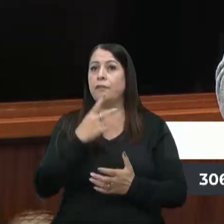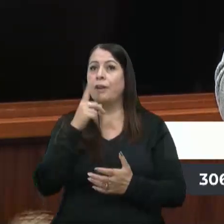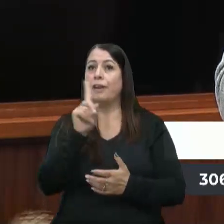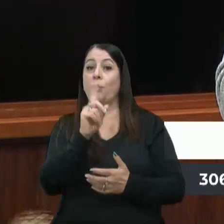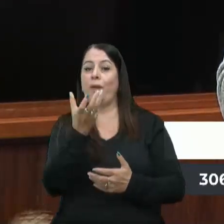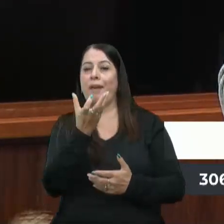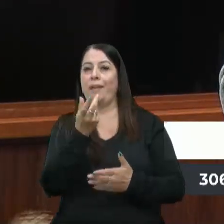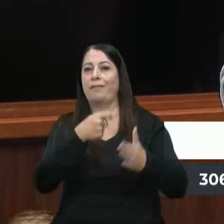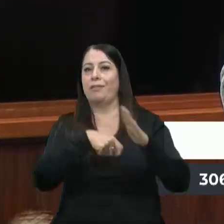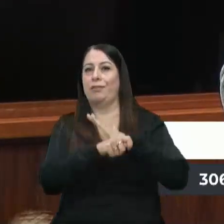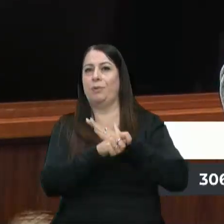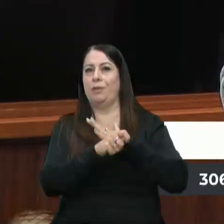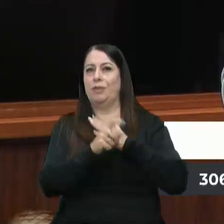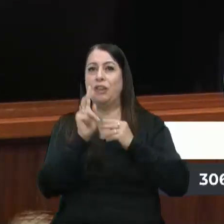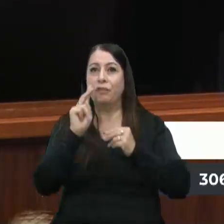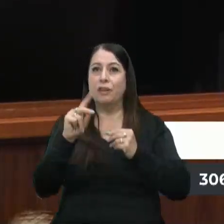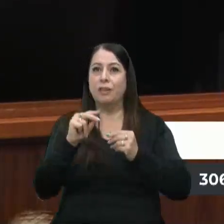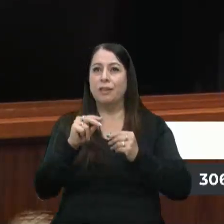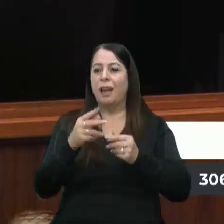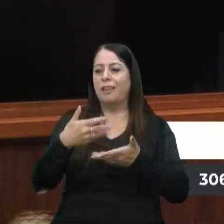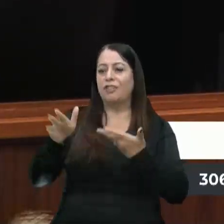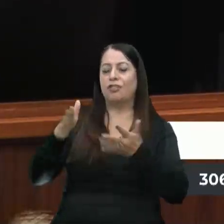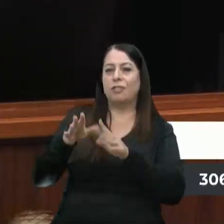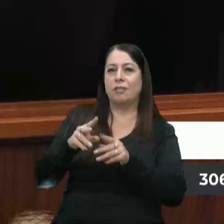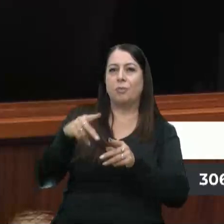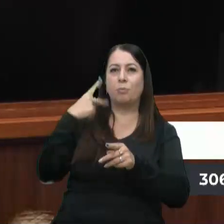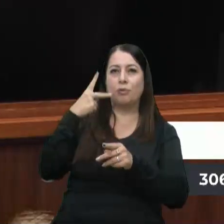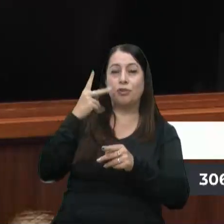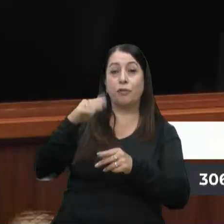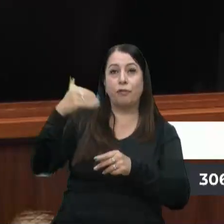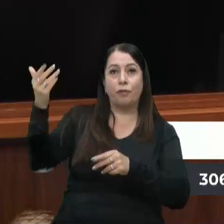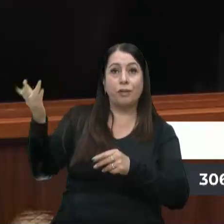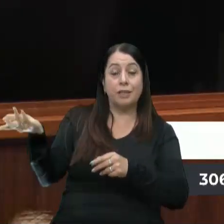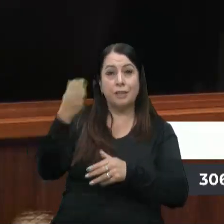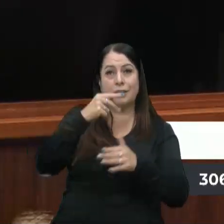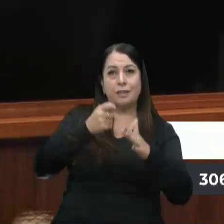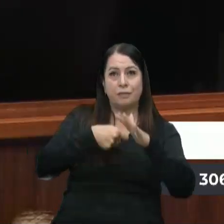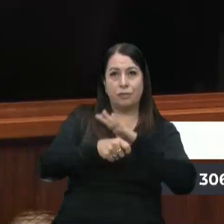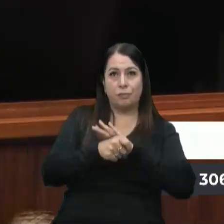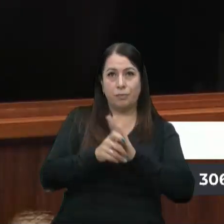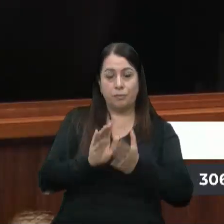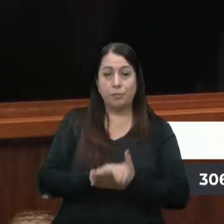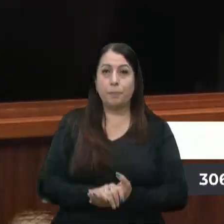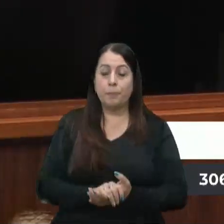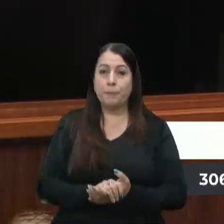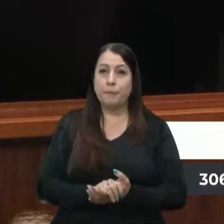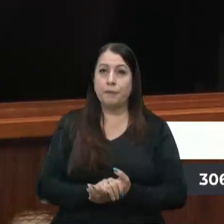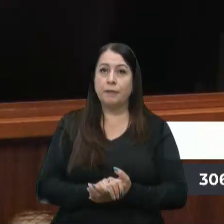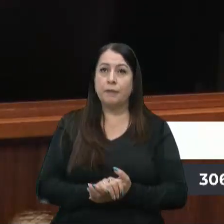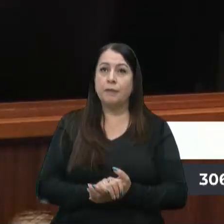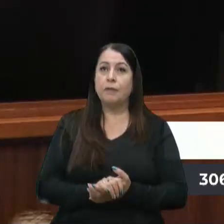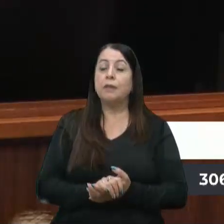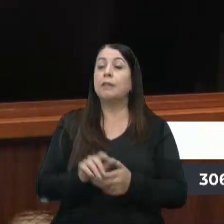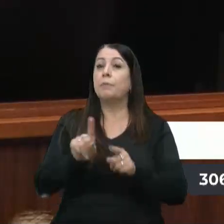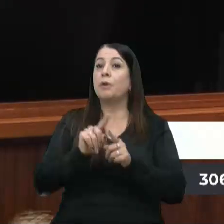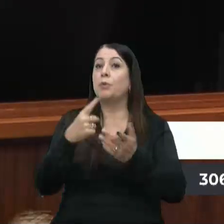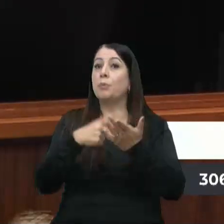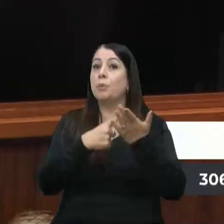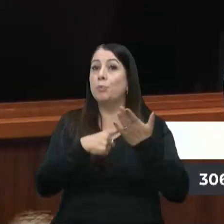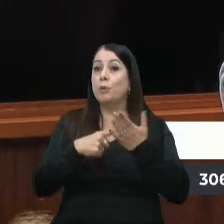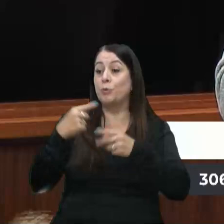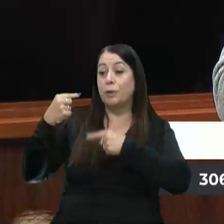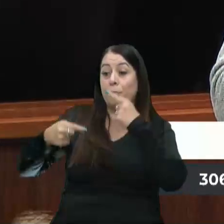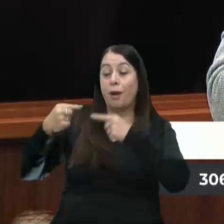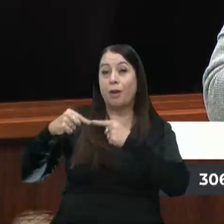investimentos e querer marginalizar uma política externa que trazem investimentos né E aí o senso comum eles fazia um debate